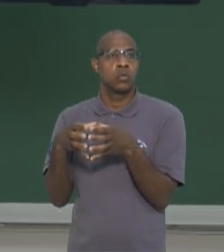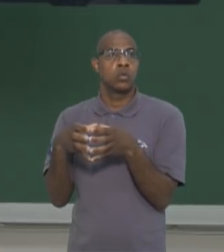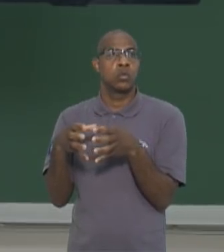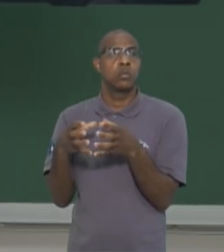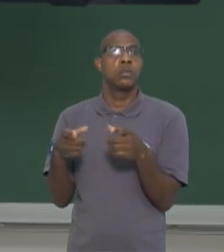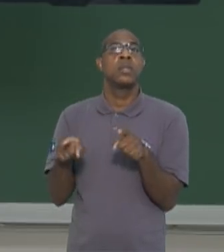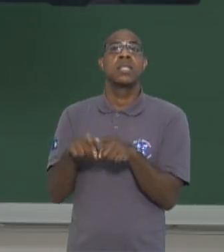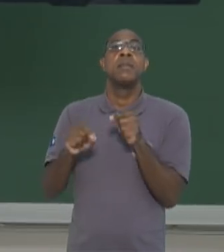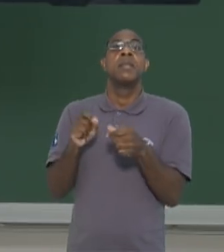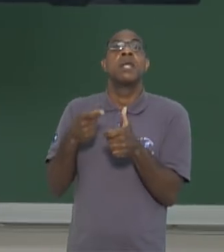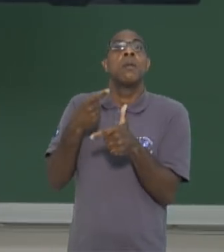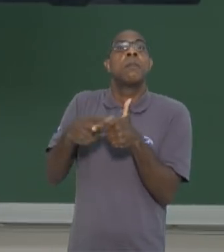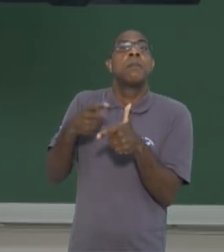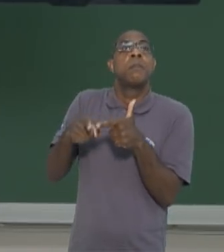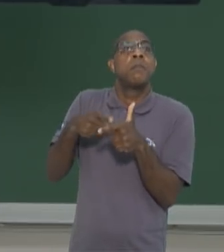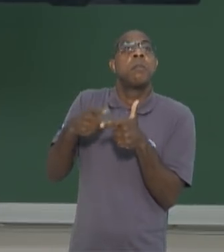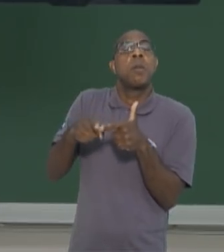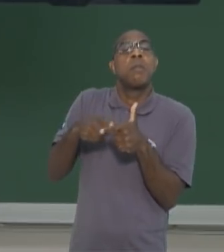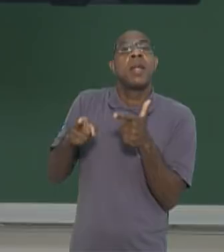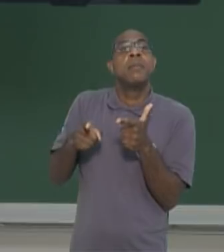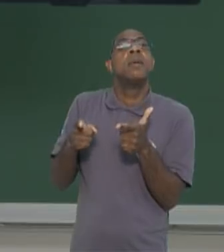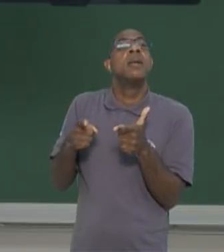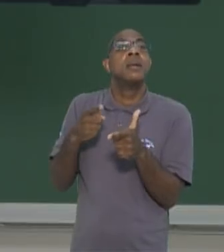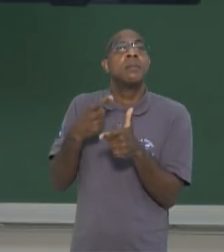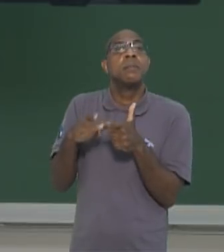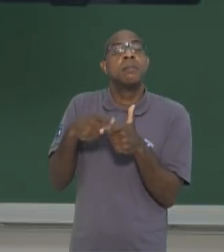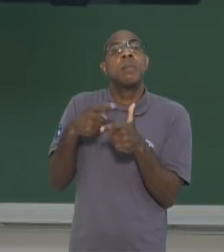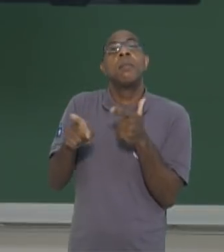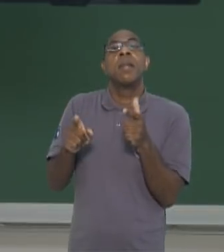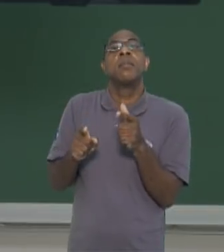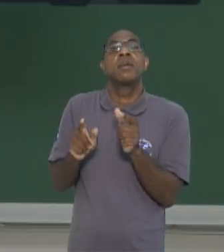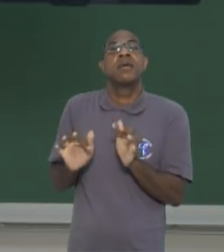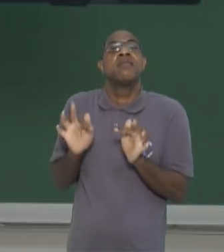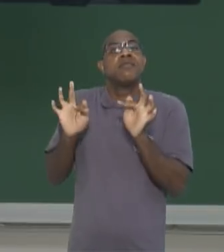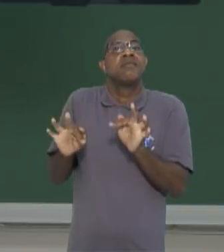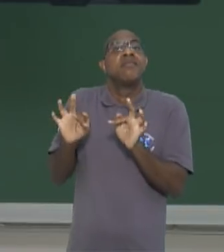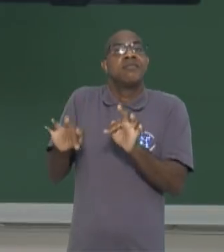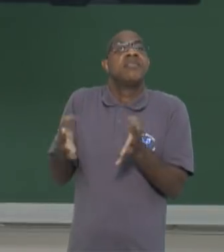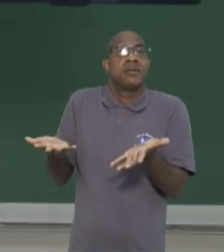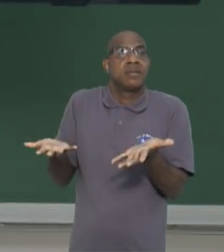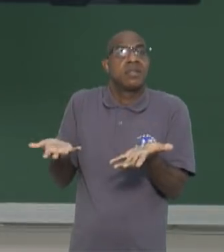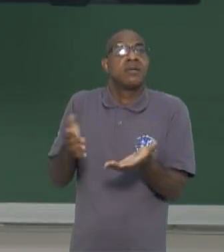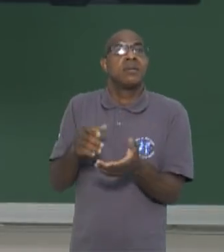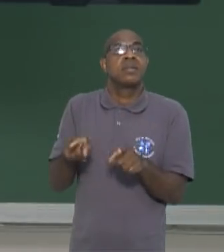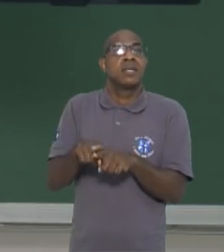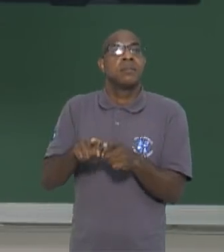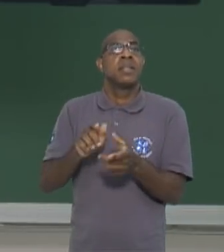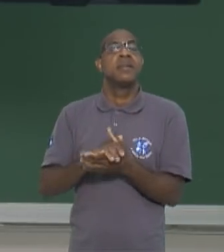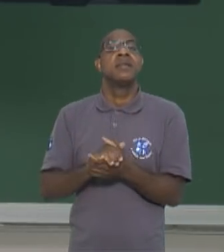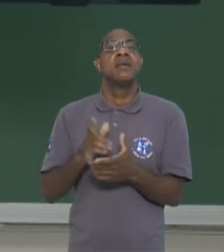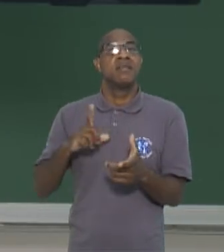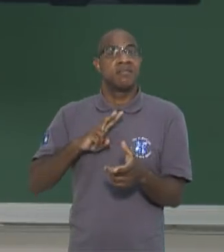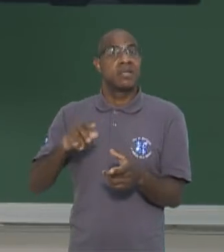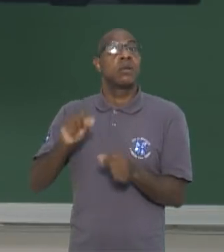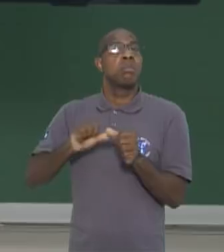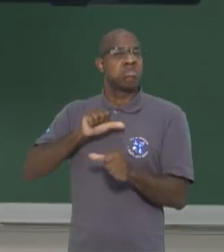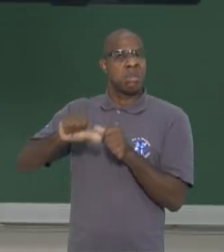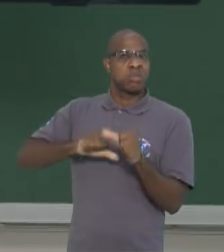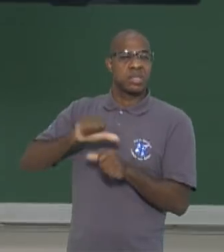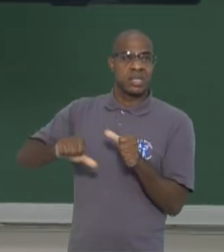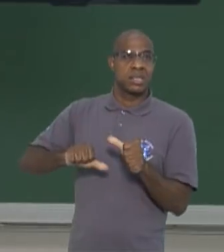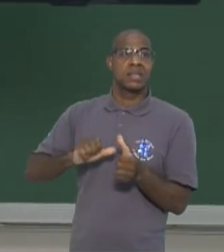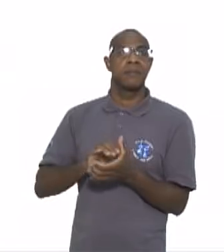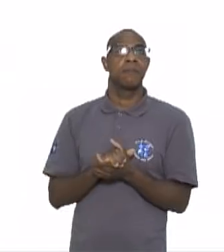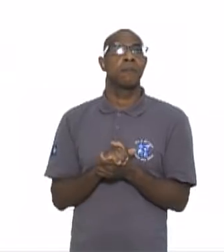feudal, porque daí a gente tem outros tipos de riqueza agregada e não só mais a terra, então vai ser uma mudança grande aí,